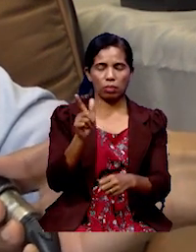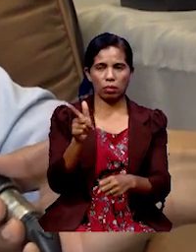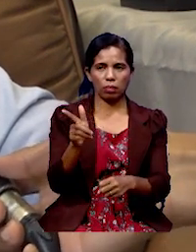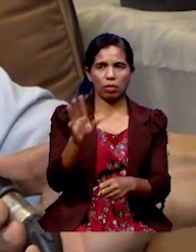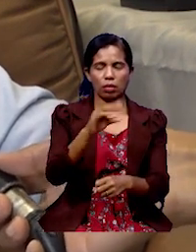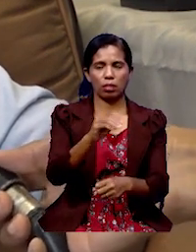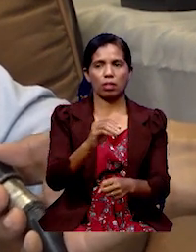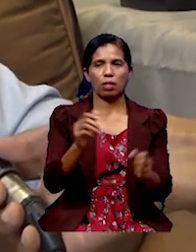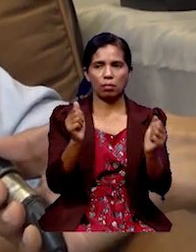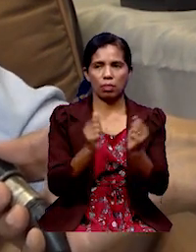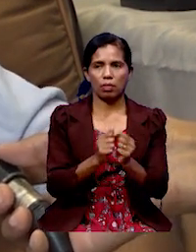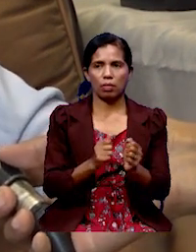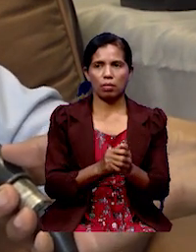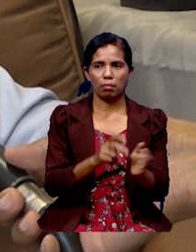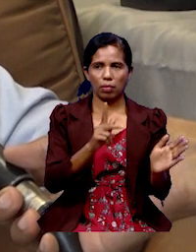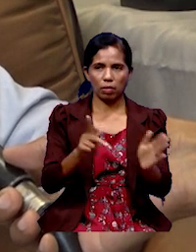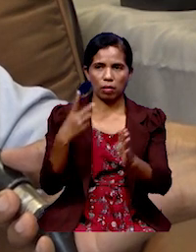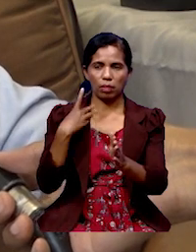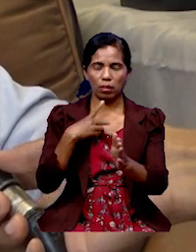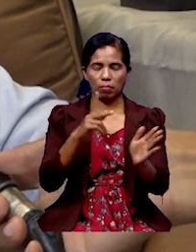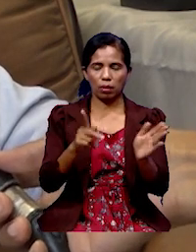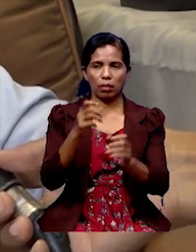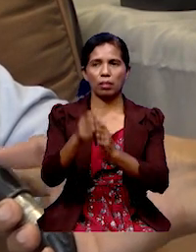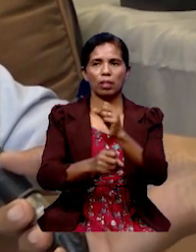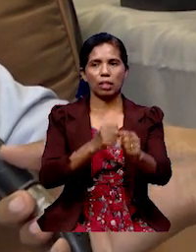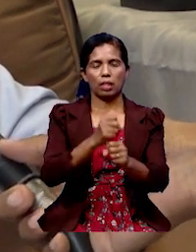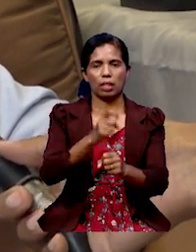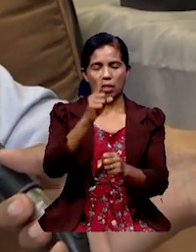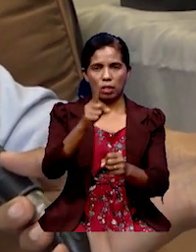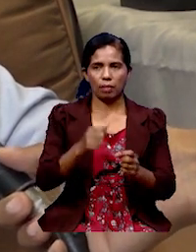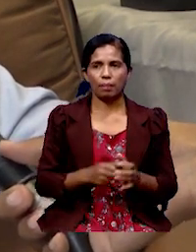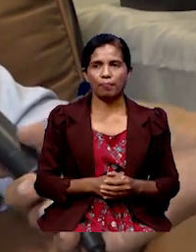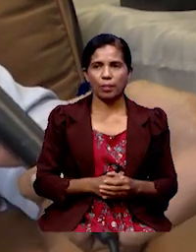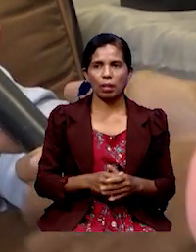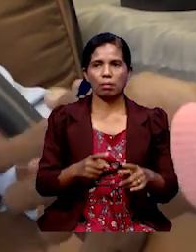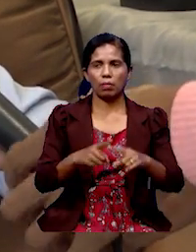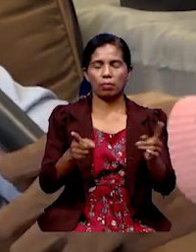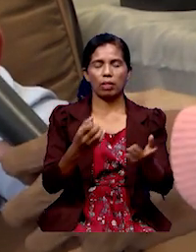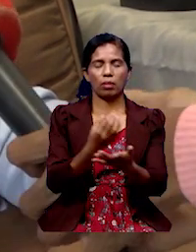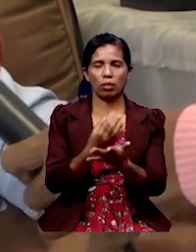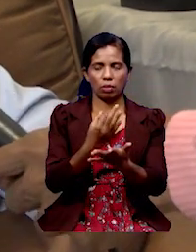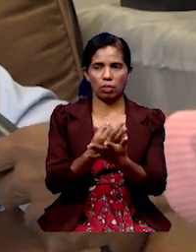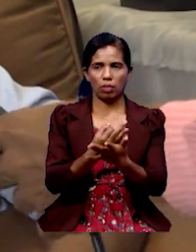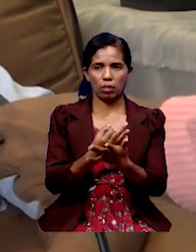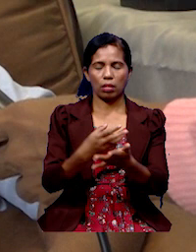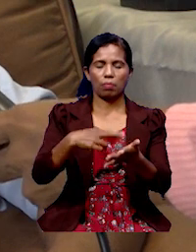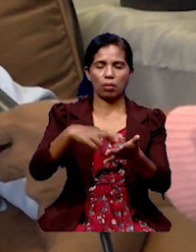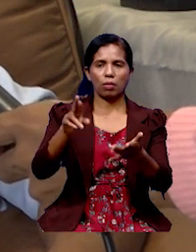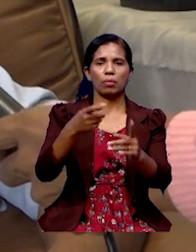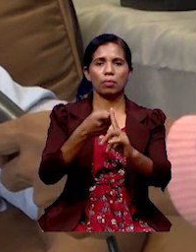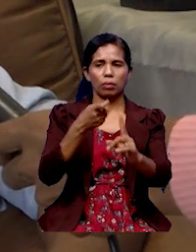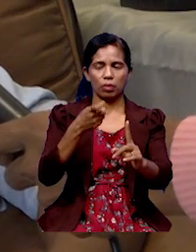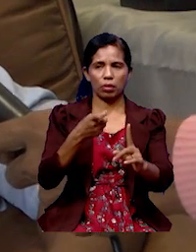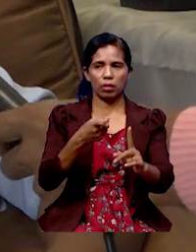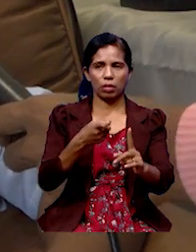258.110 dólares. Ba plano ne vita plano ya ba tinan tomak. Ne be orçamento ne transfer be ba aprova li hosi